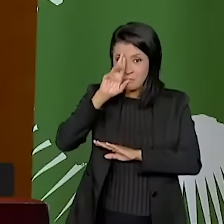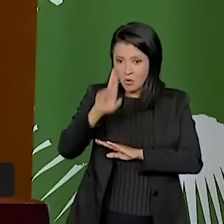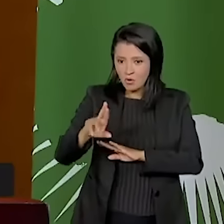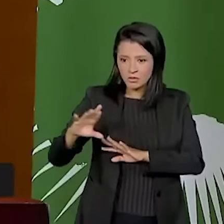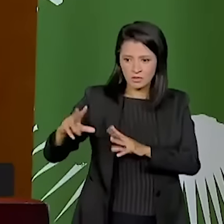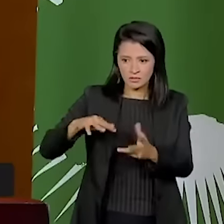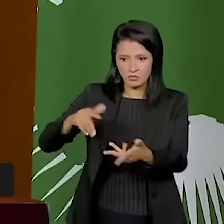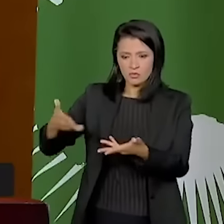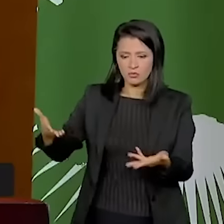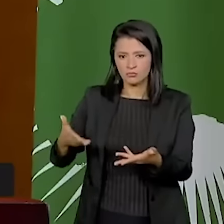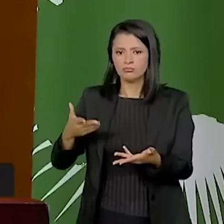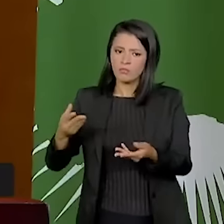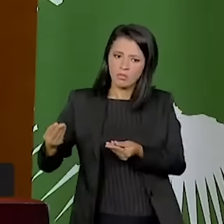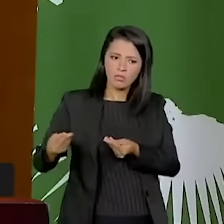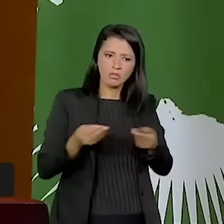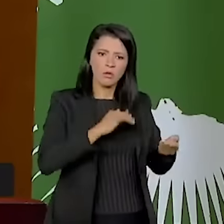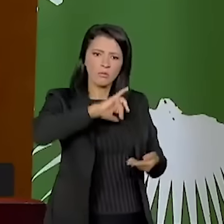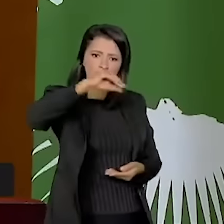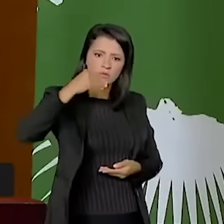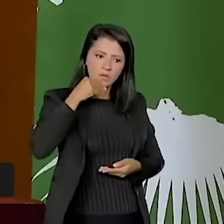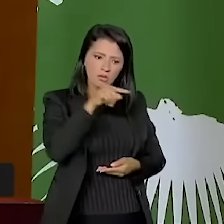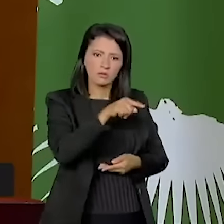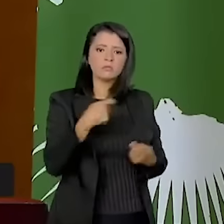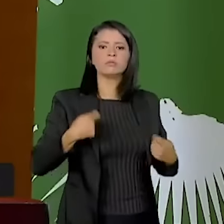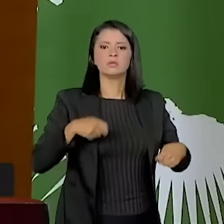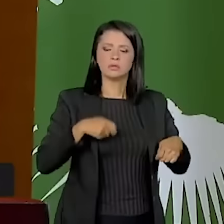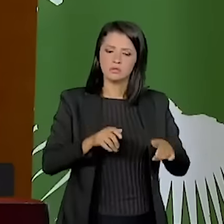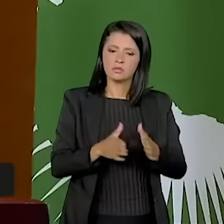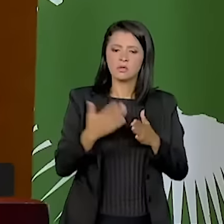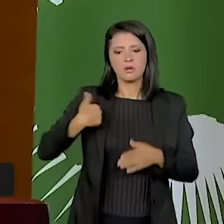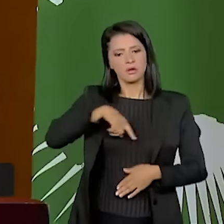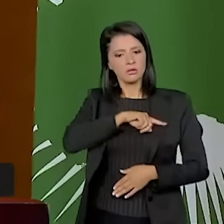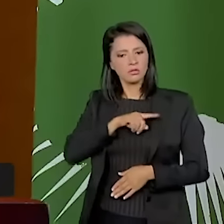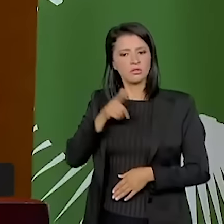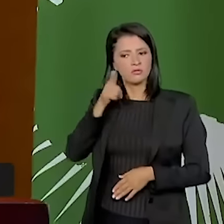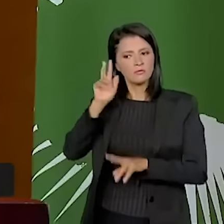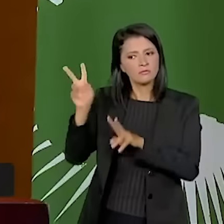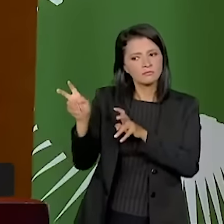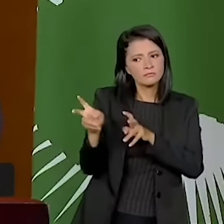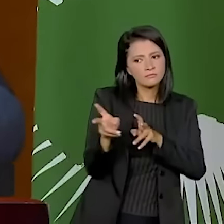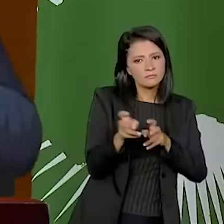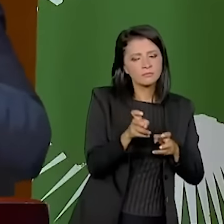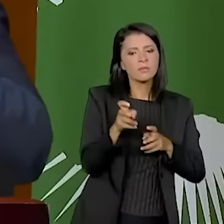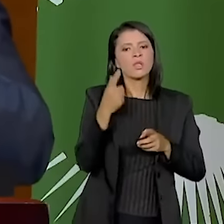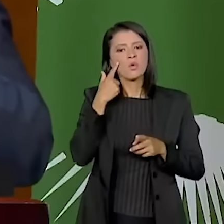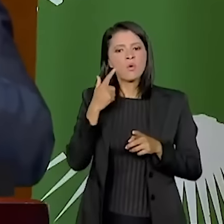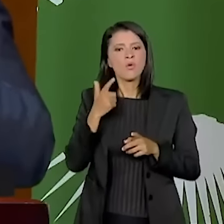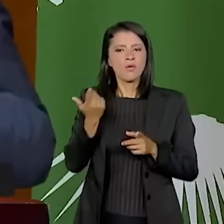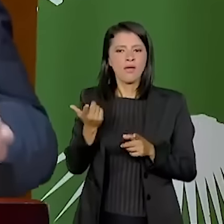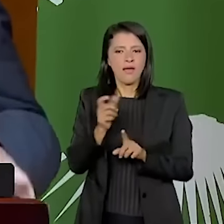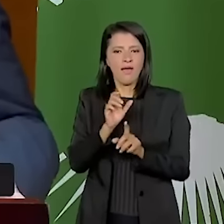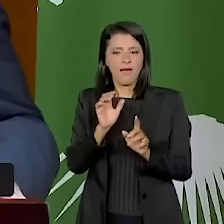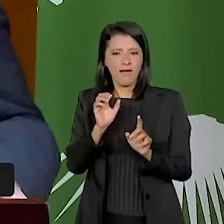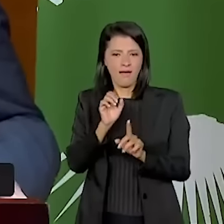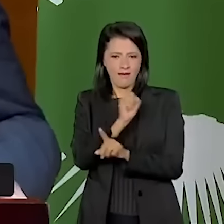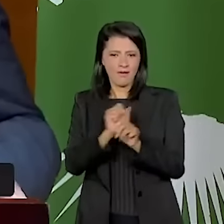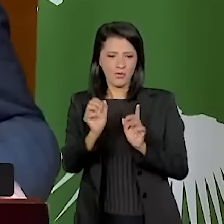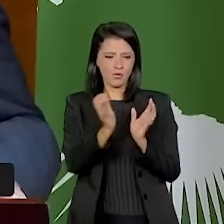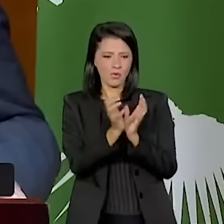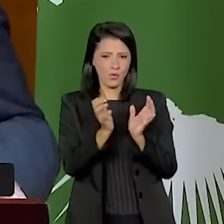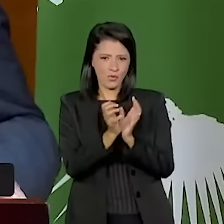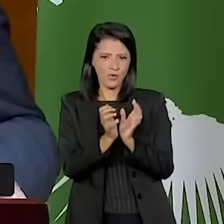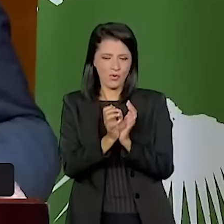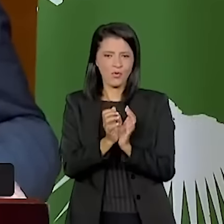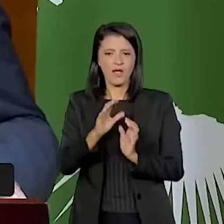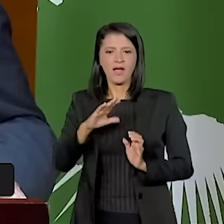a eles a oportunidade que eles precisam que a gente vai perceber a sociedade de classe média que a gente pode criar